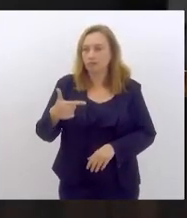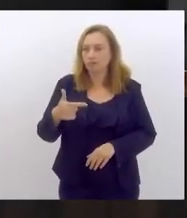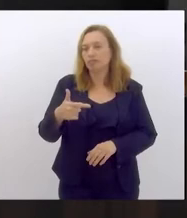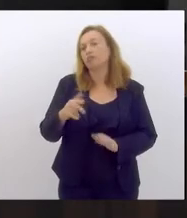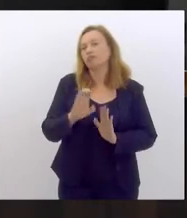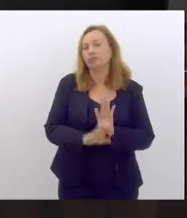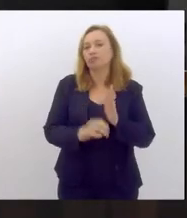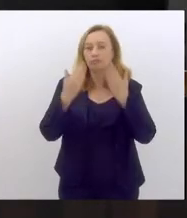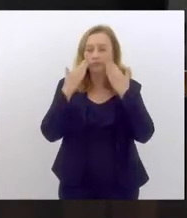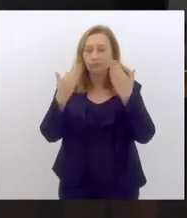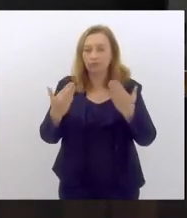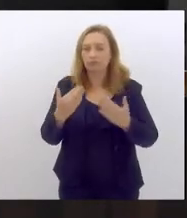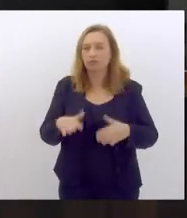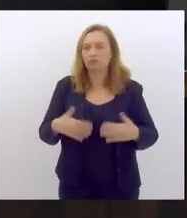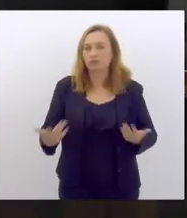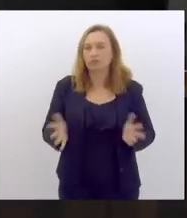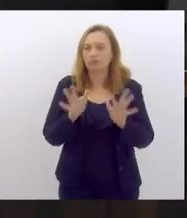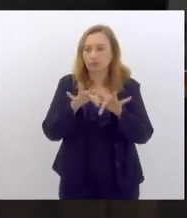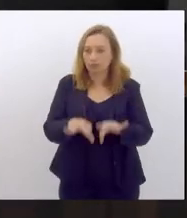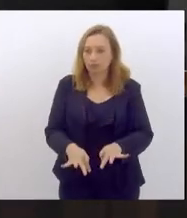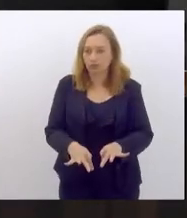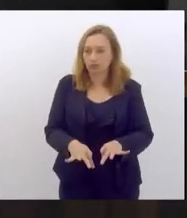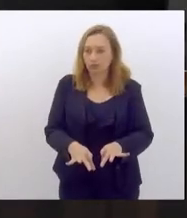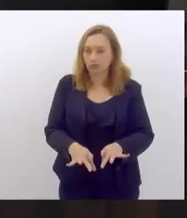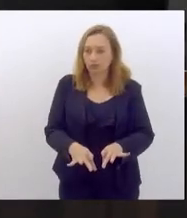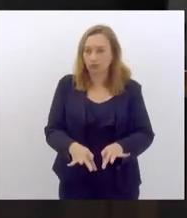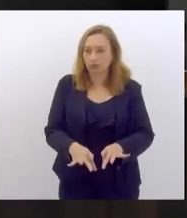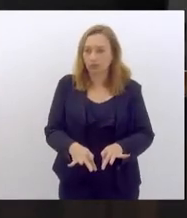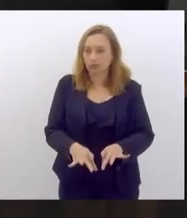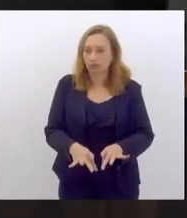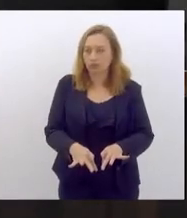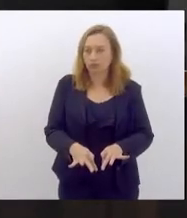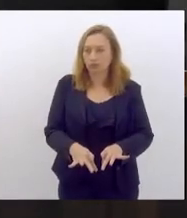foram apresentadas. Então, está encerrada a...